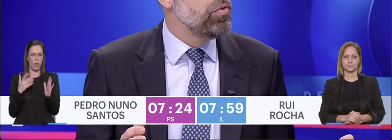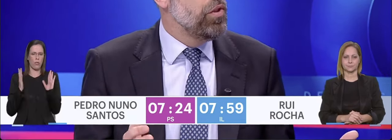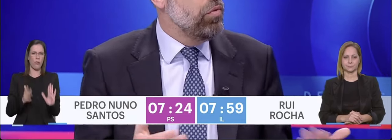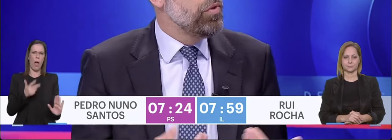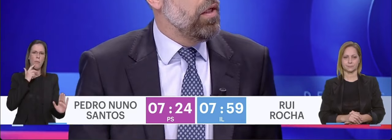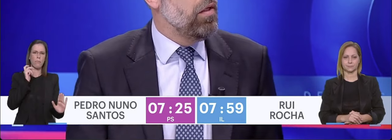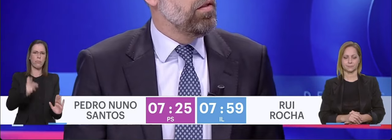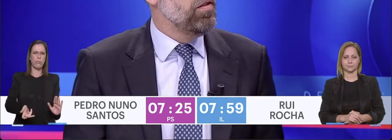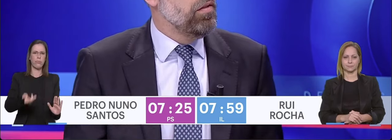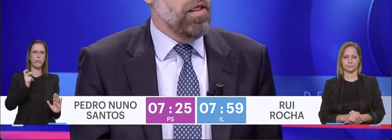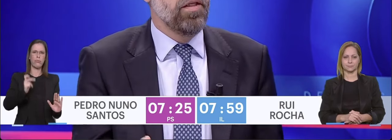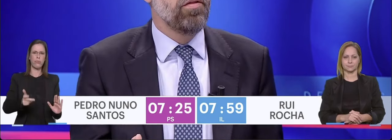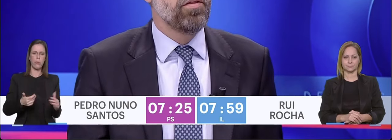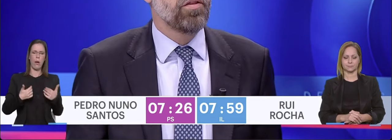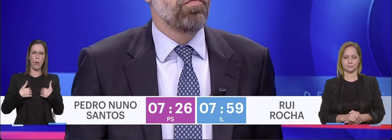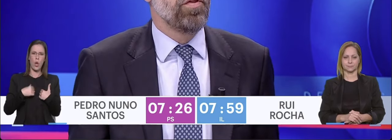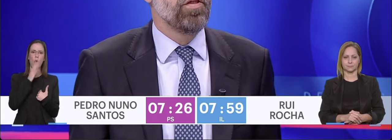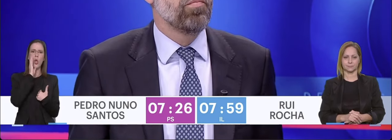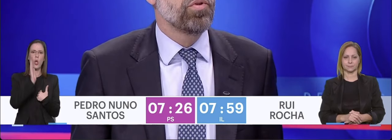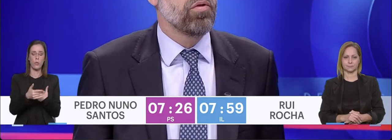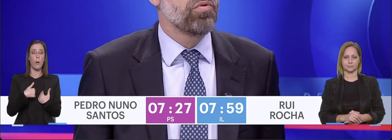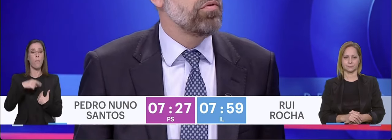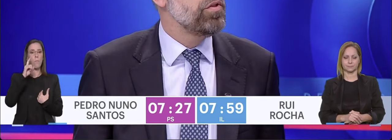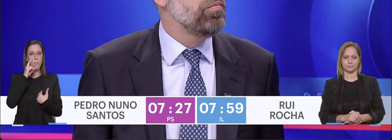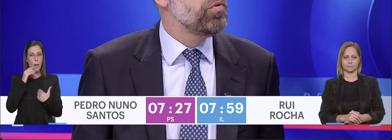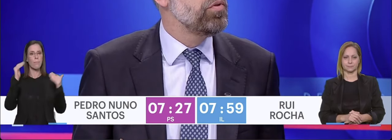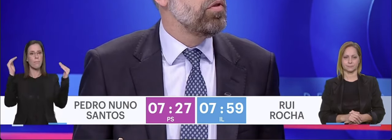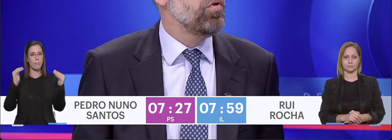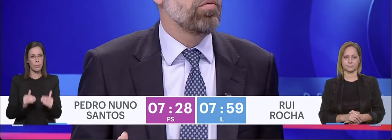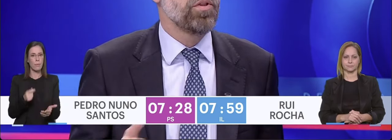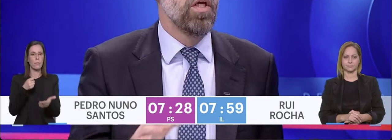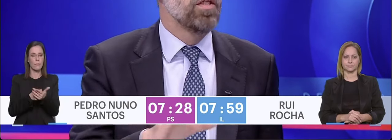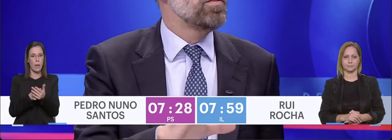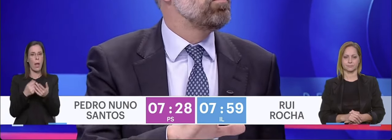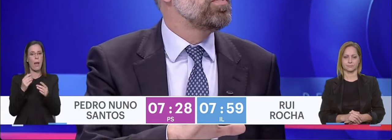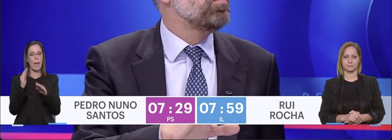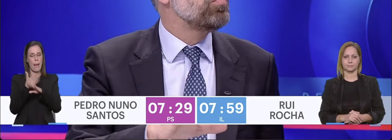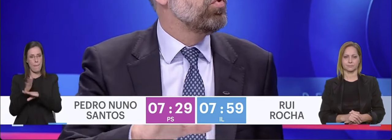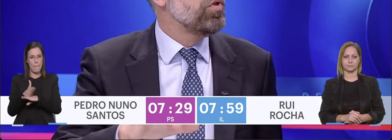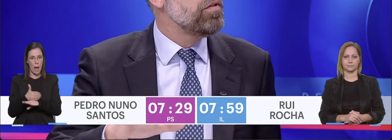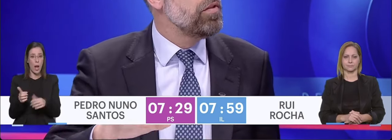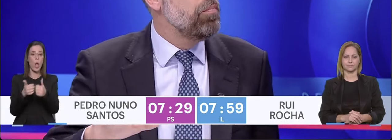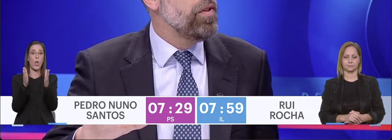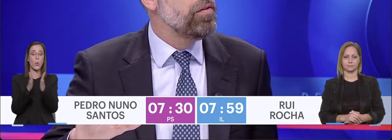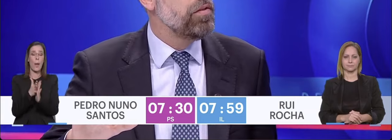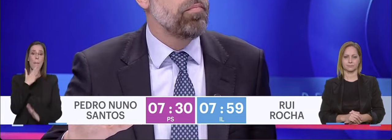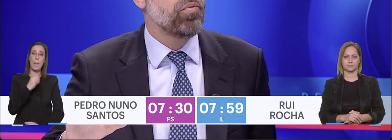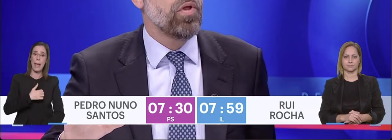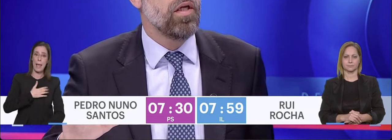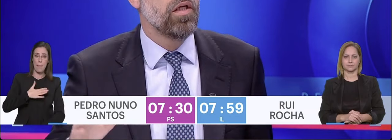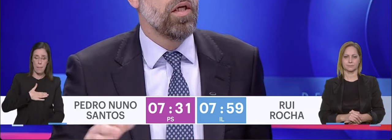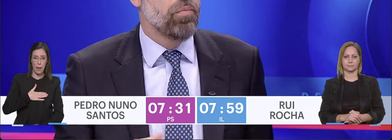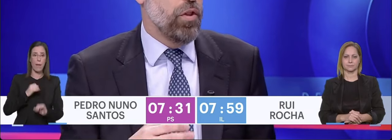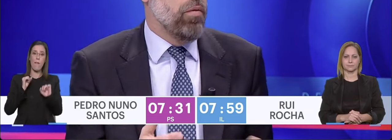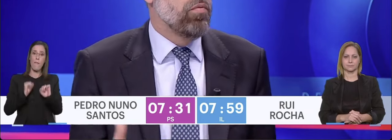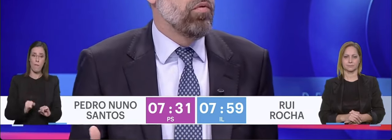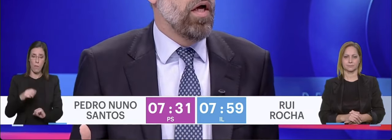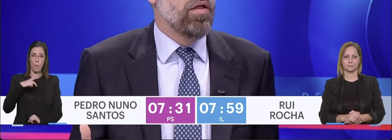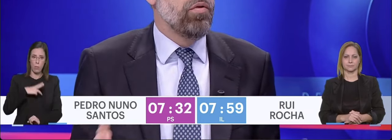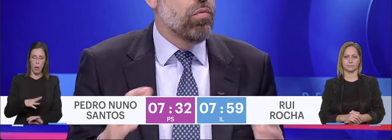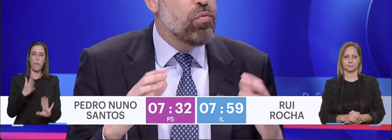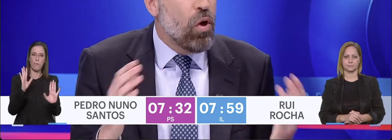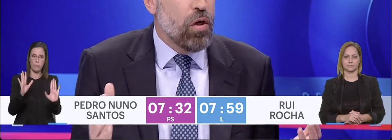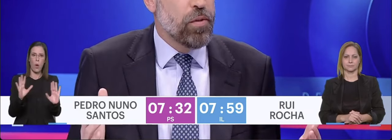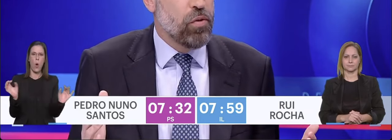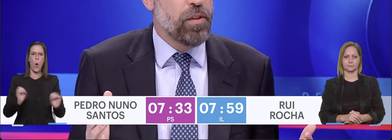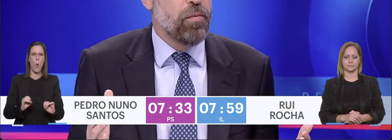muitos anos e eu já ainda aqui disse que defendemos a redução das tributações autónomas que se aplicam a todas as empresas em Portugal e portanto é não